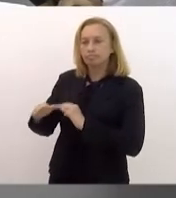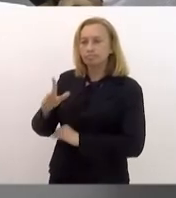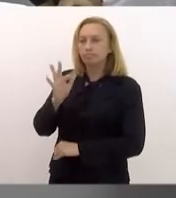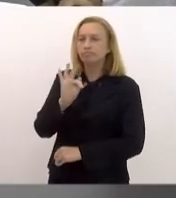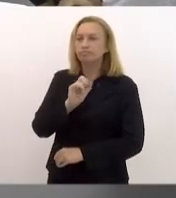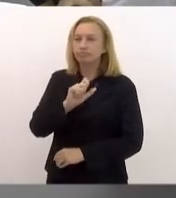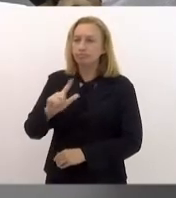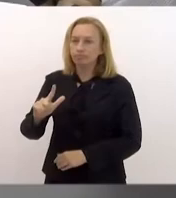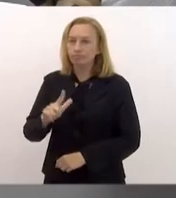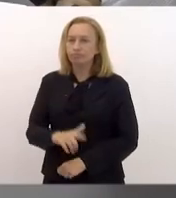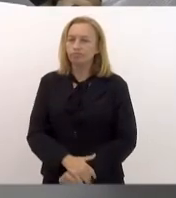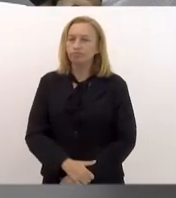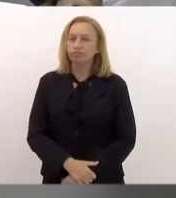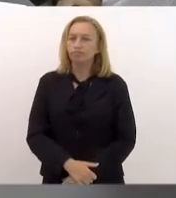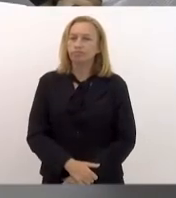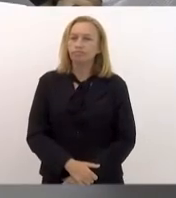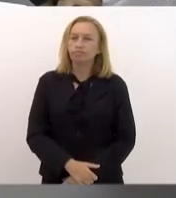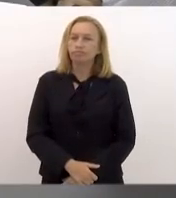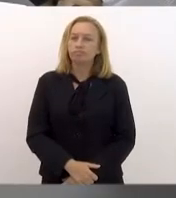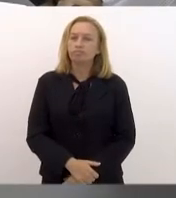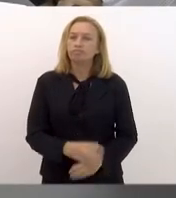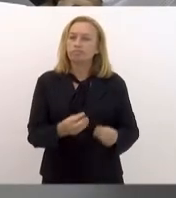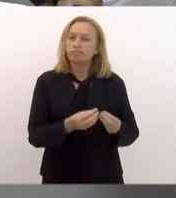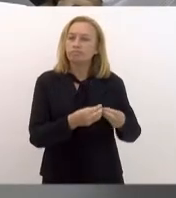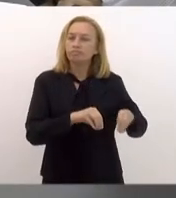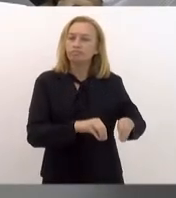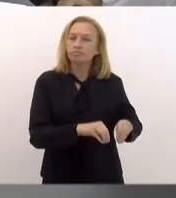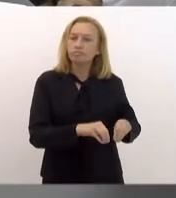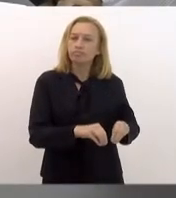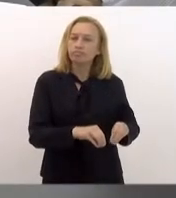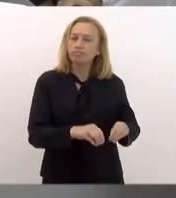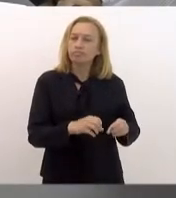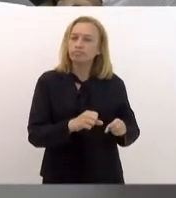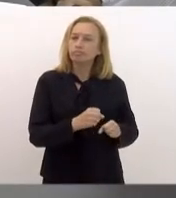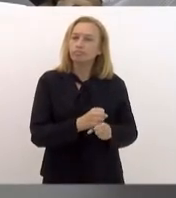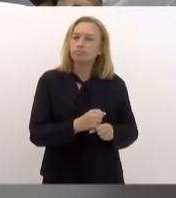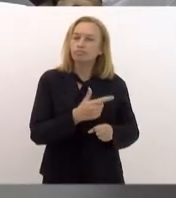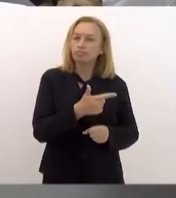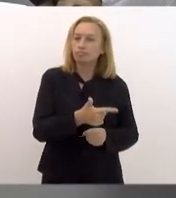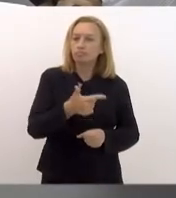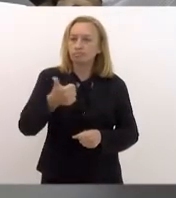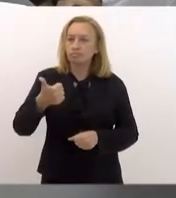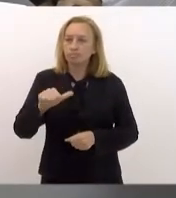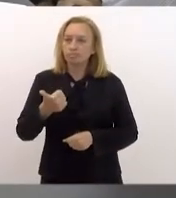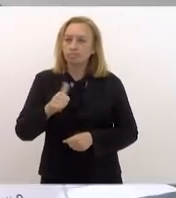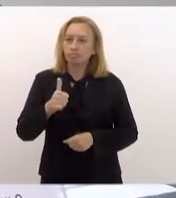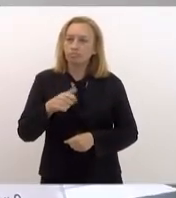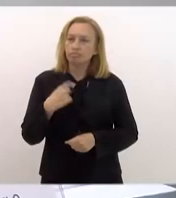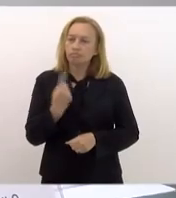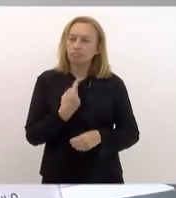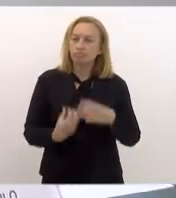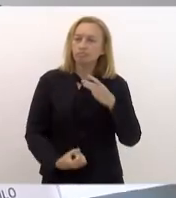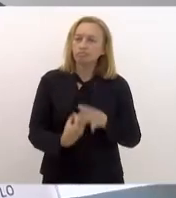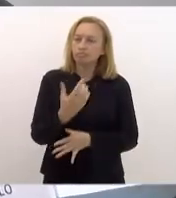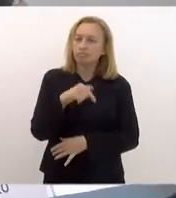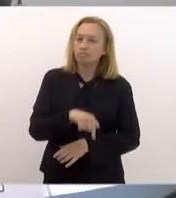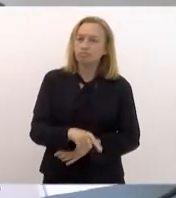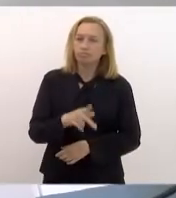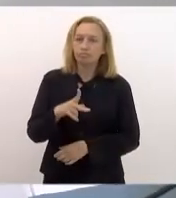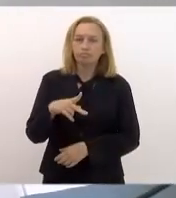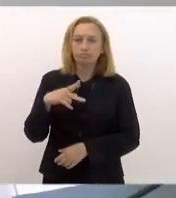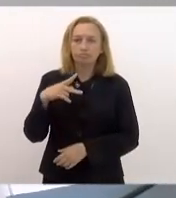Fruto da tragédia de 2011, Nós construímos aqui no